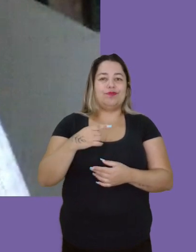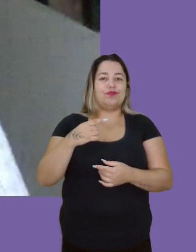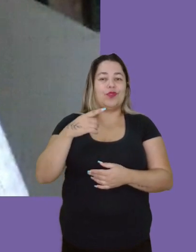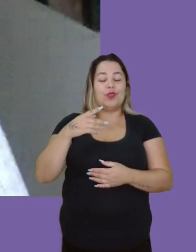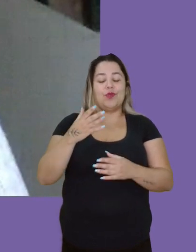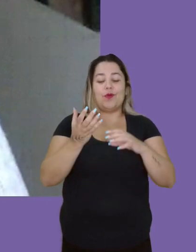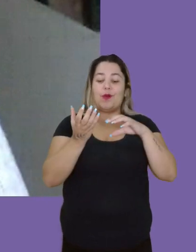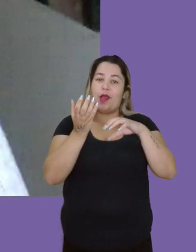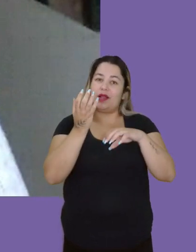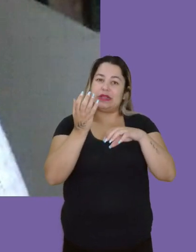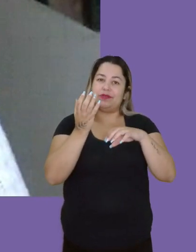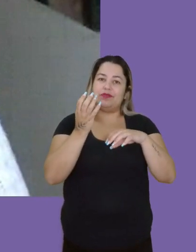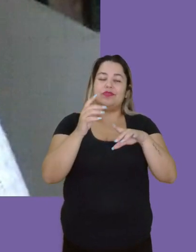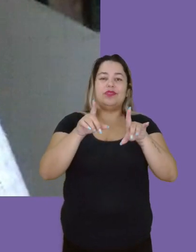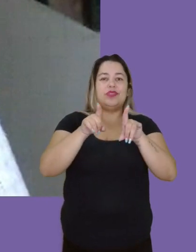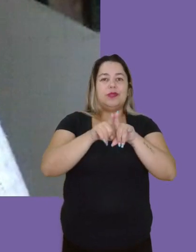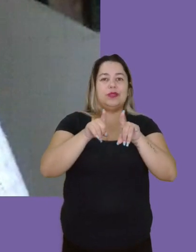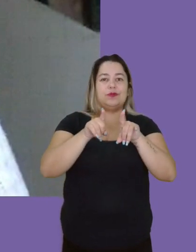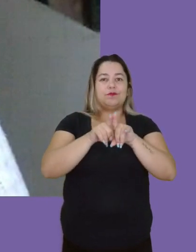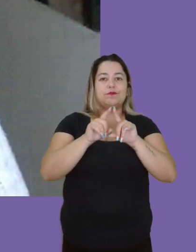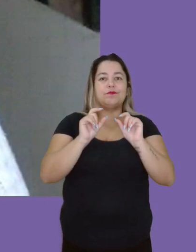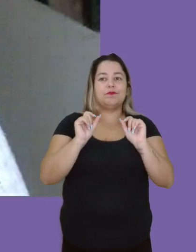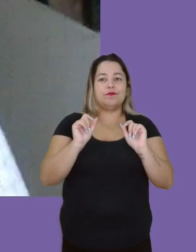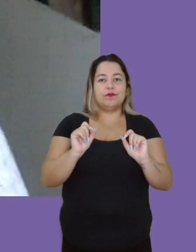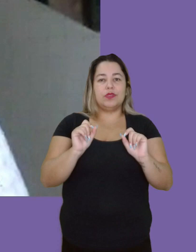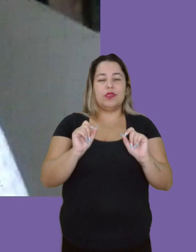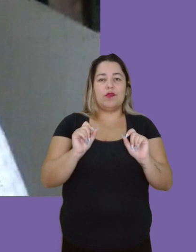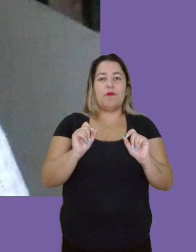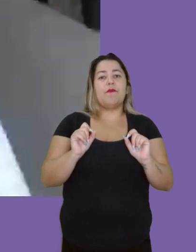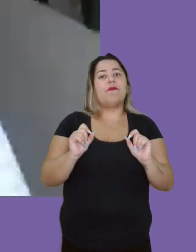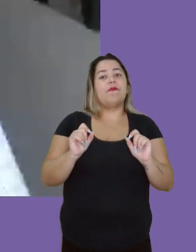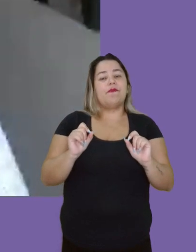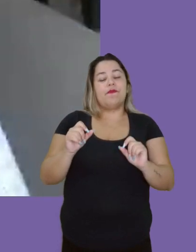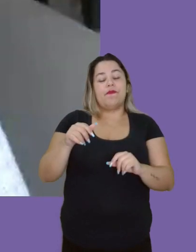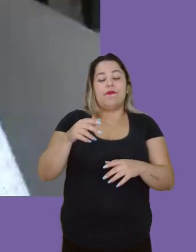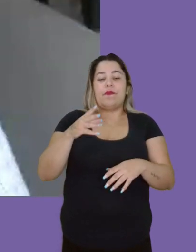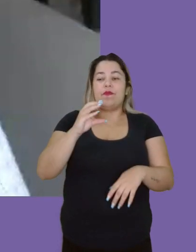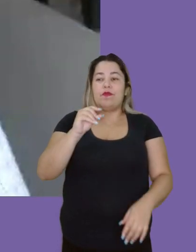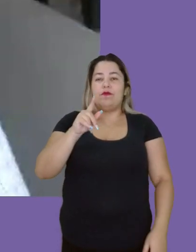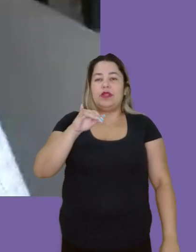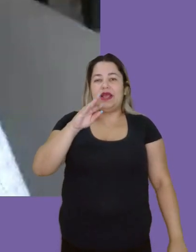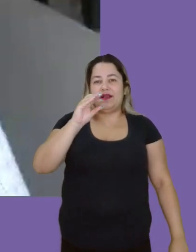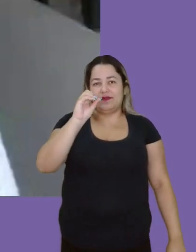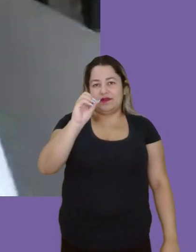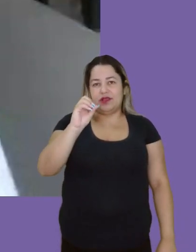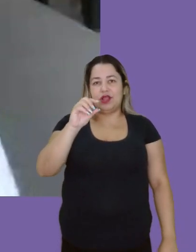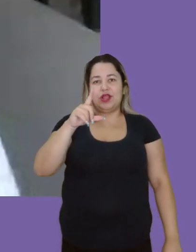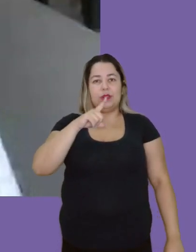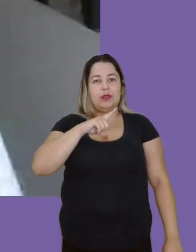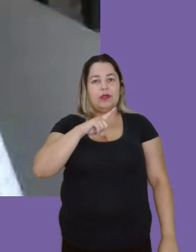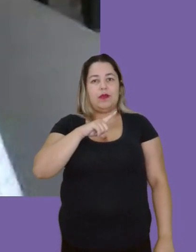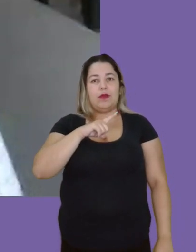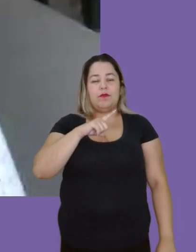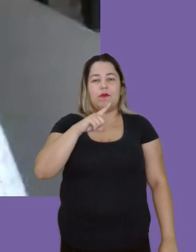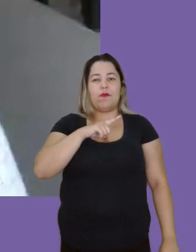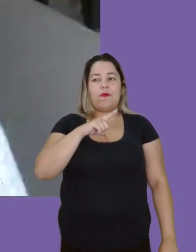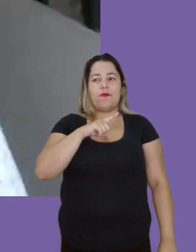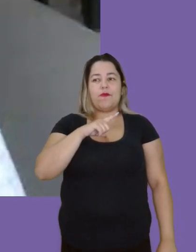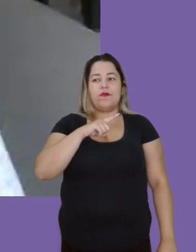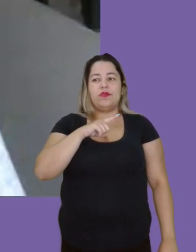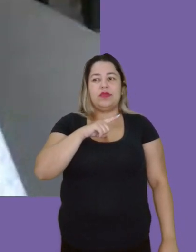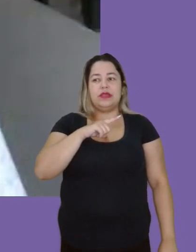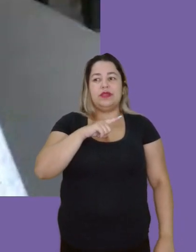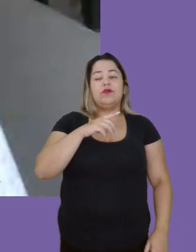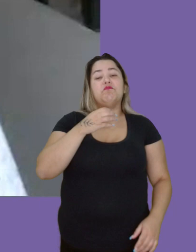Congresso Nacional, né, na Câmara dos Deputados. Boa parte dessa ampliação da representação não foi do campo de esquerda,